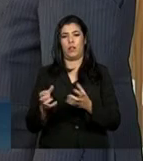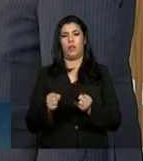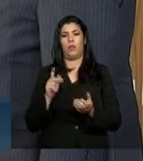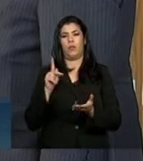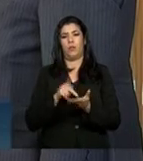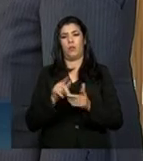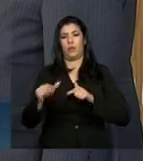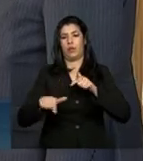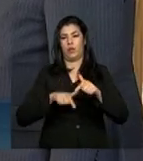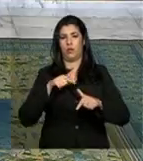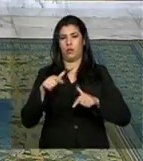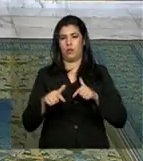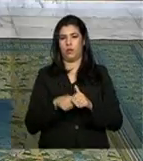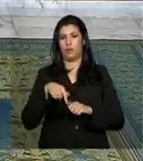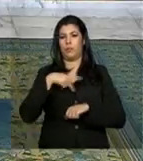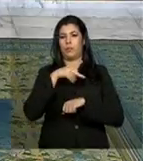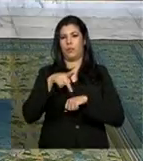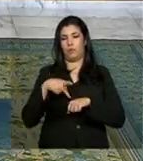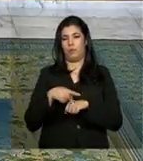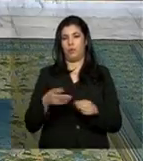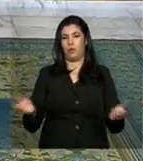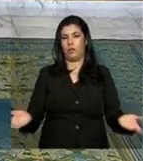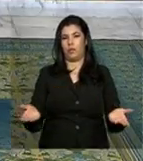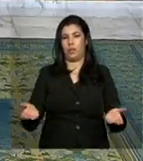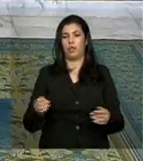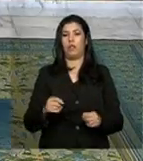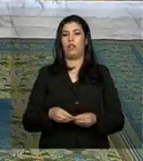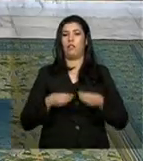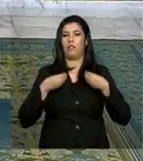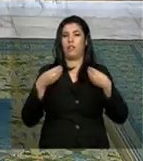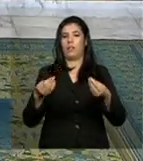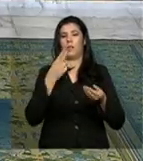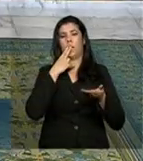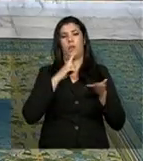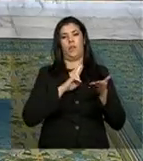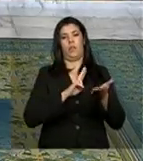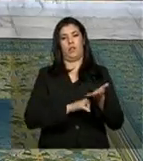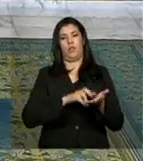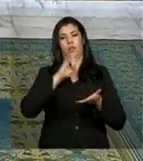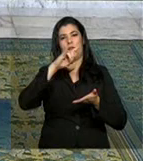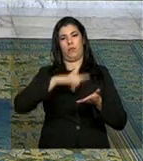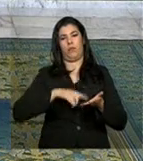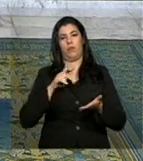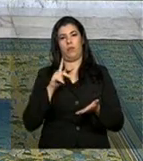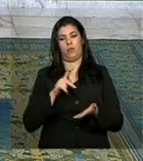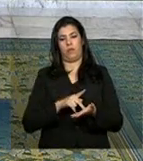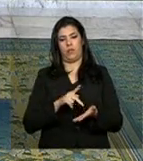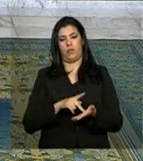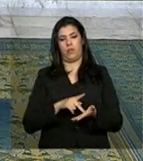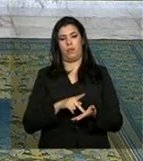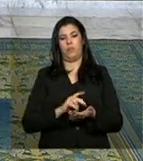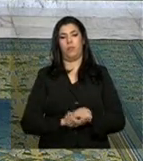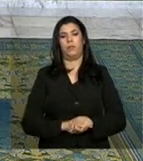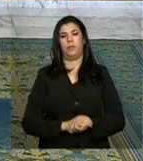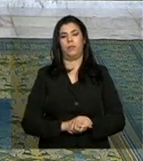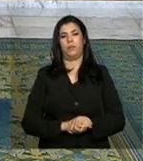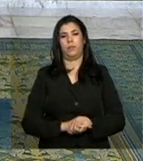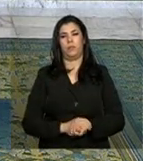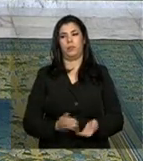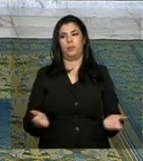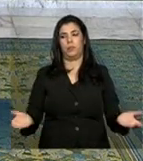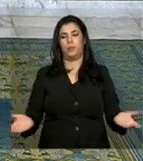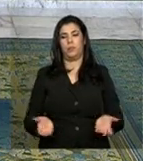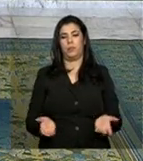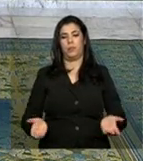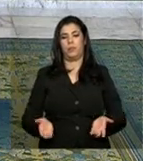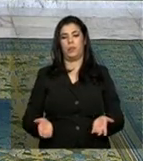suas funções no país a partir da entrega de suas cartas credenciais. E agora o